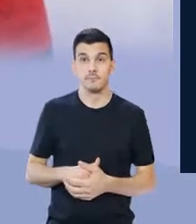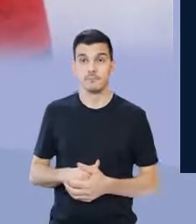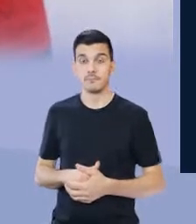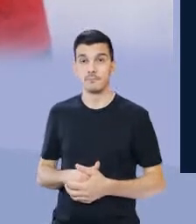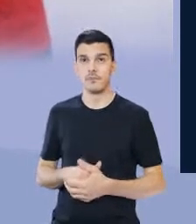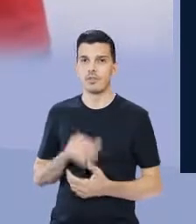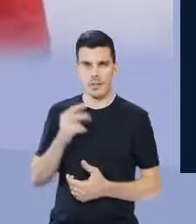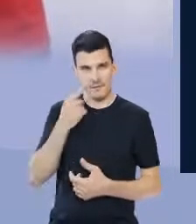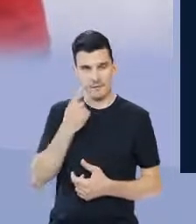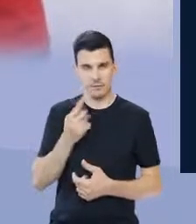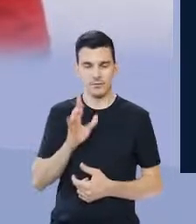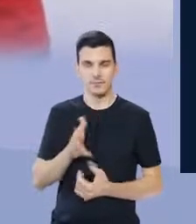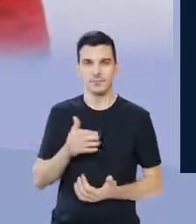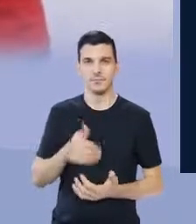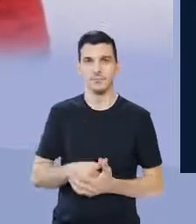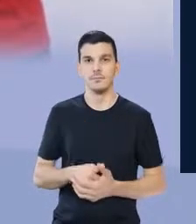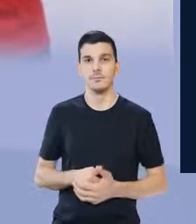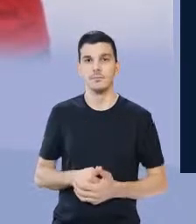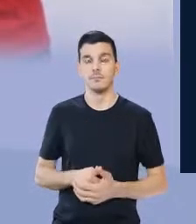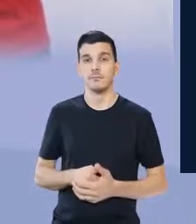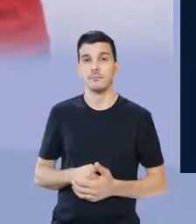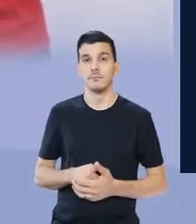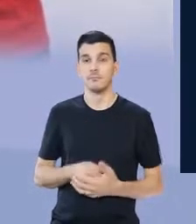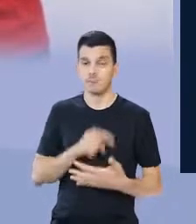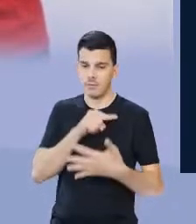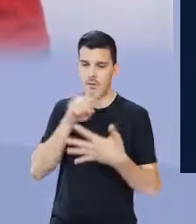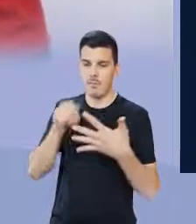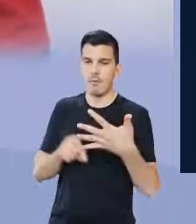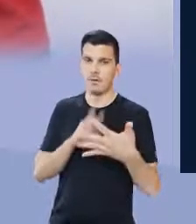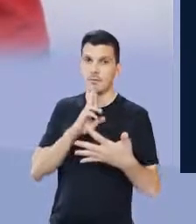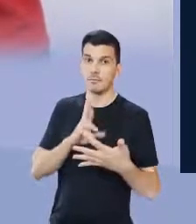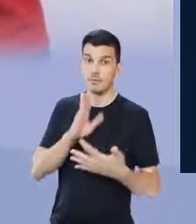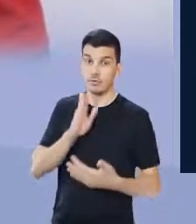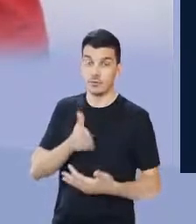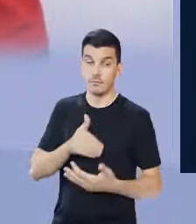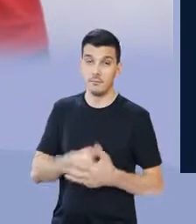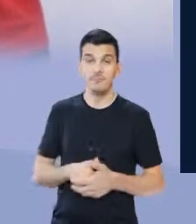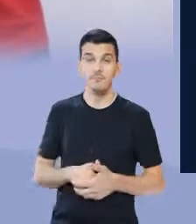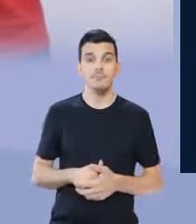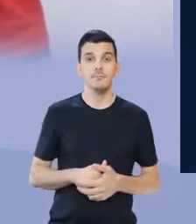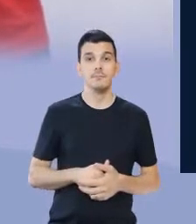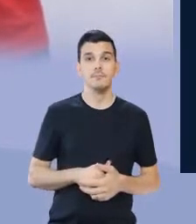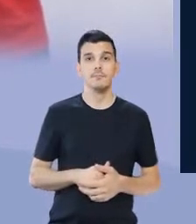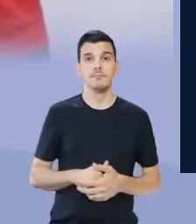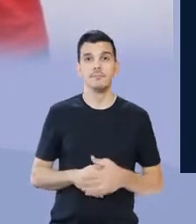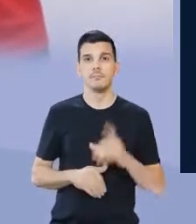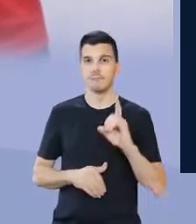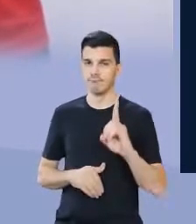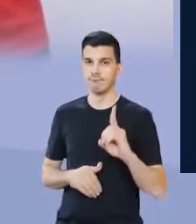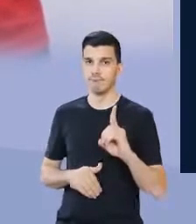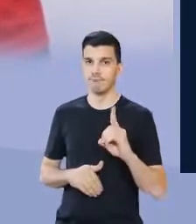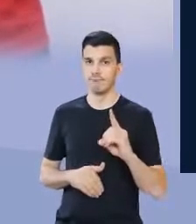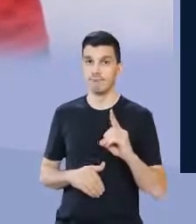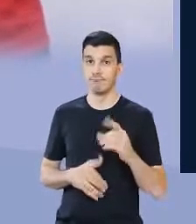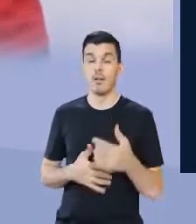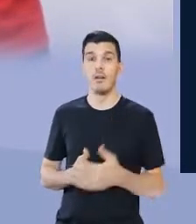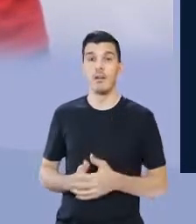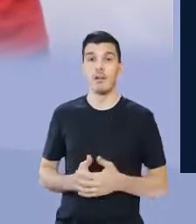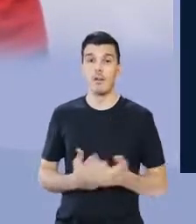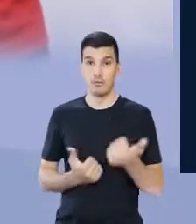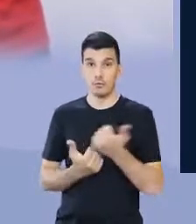Então, eu acho que daí a gente já pode ir para a resposta, que é letra D. Substituiu a língua italiana para se inserir no